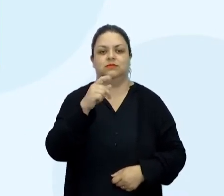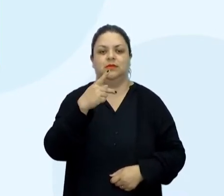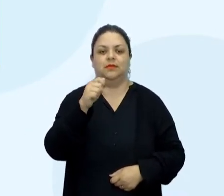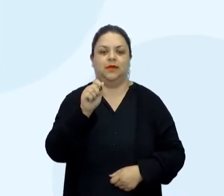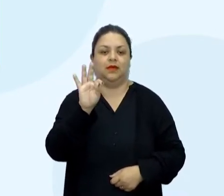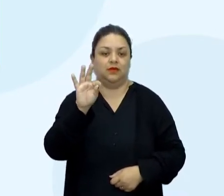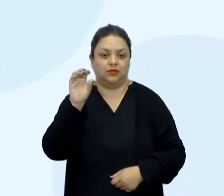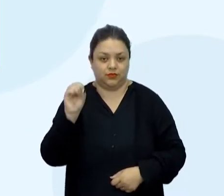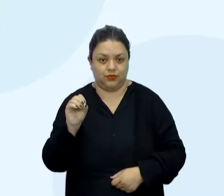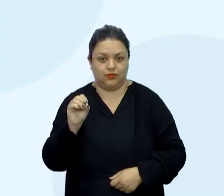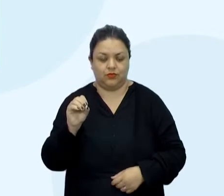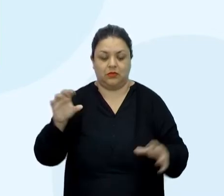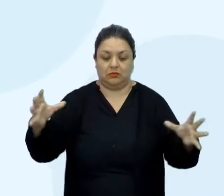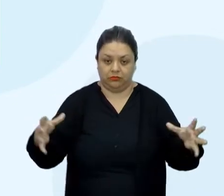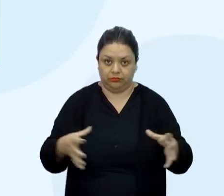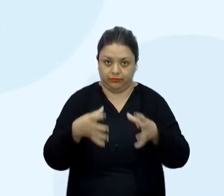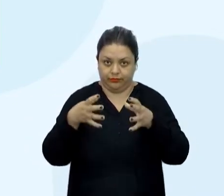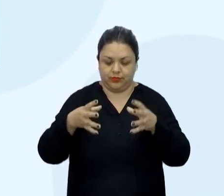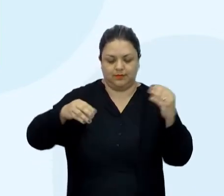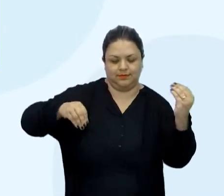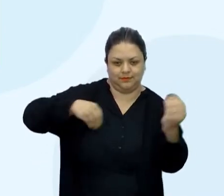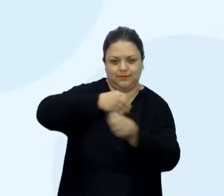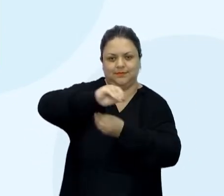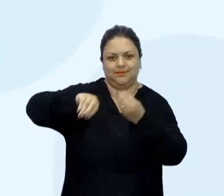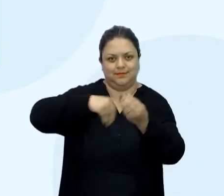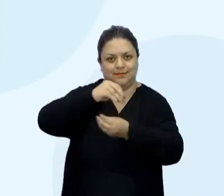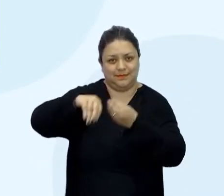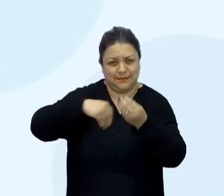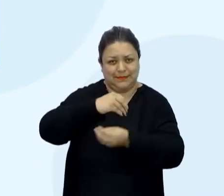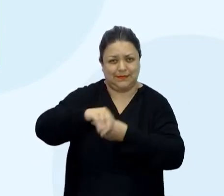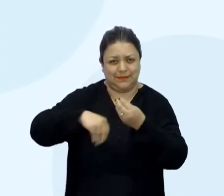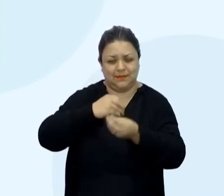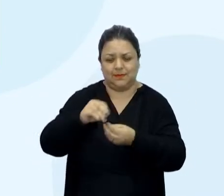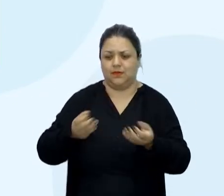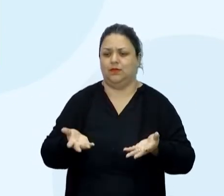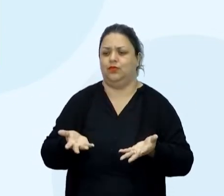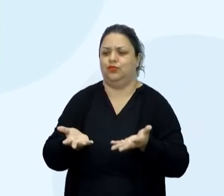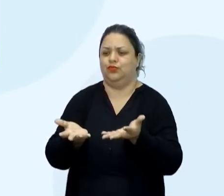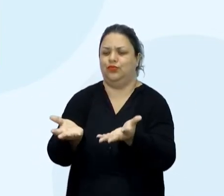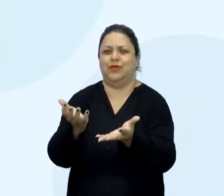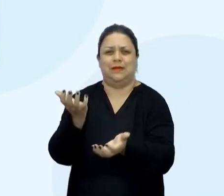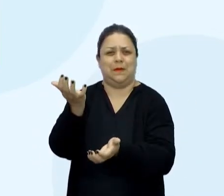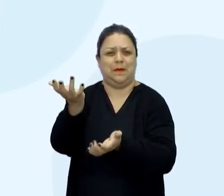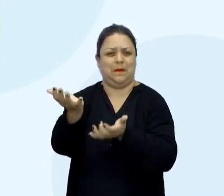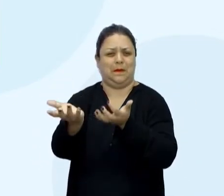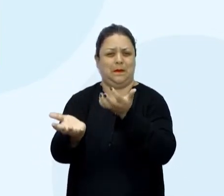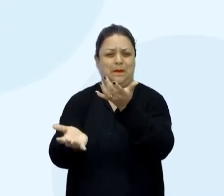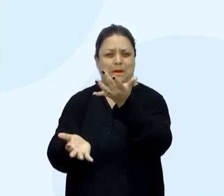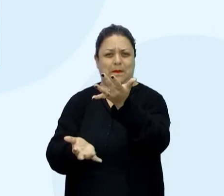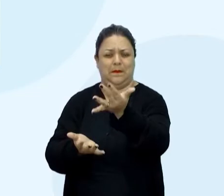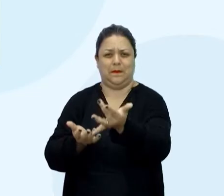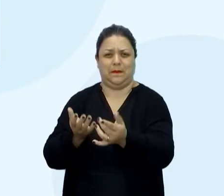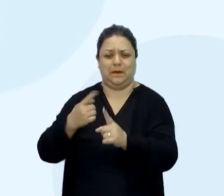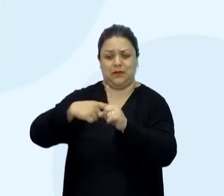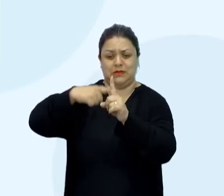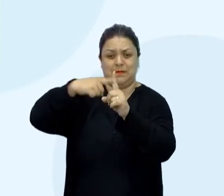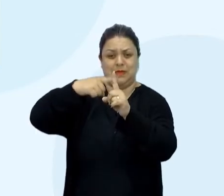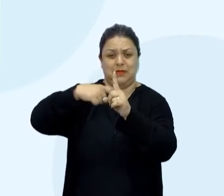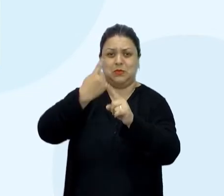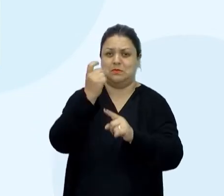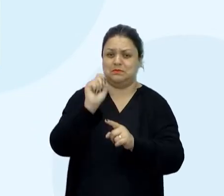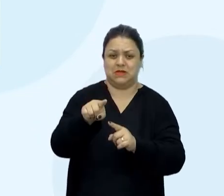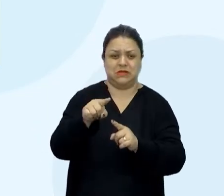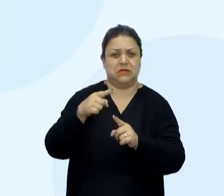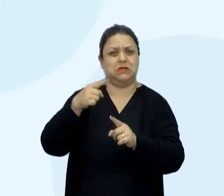ó, queimados entre 1000 e 1300 graus Celsius, tá? Então, para produzir esses materiais, ou seja,